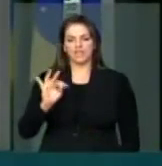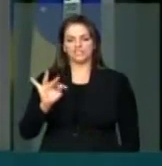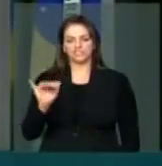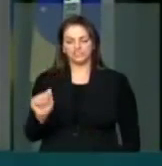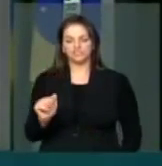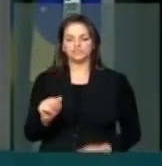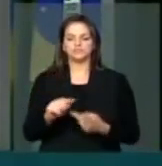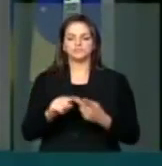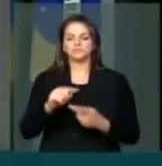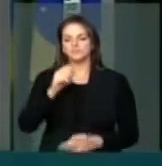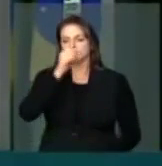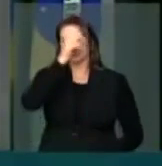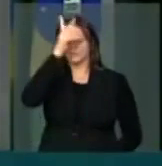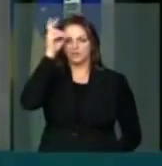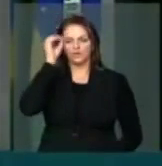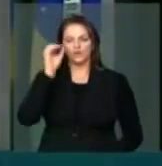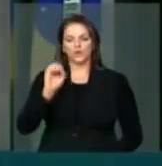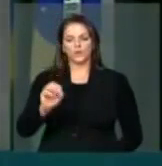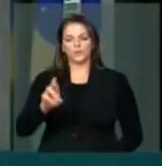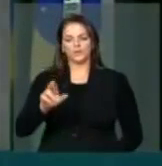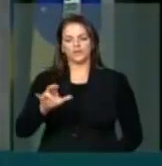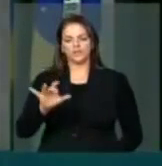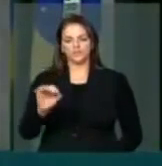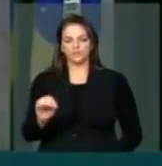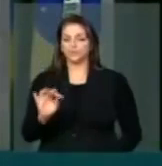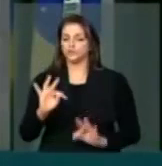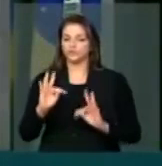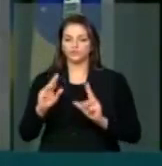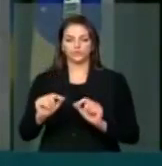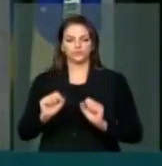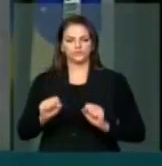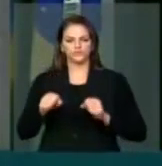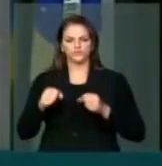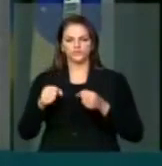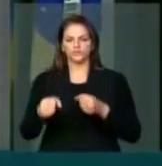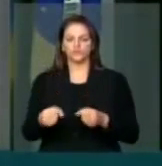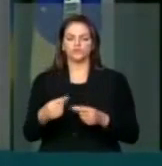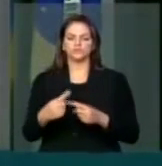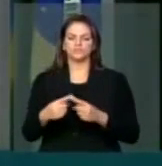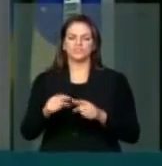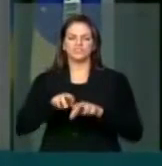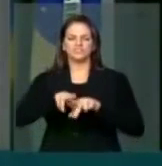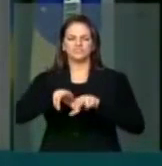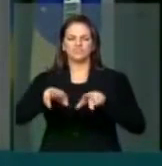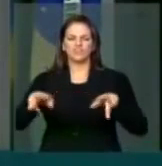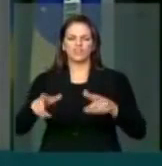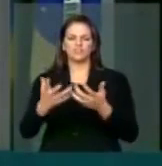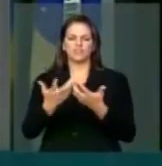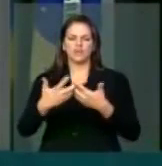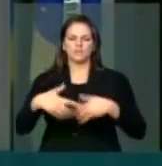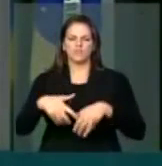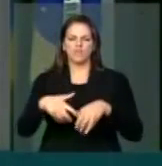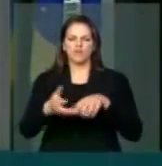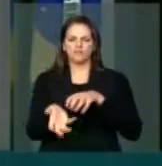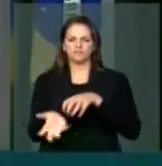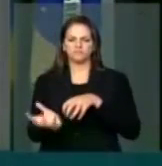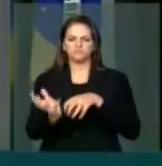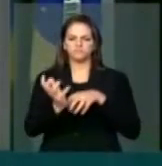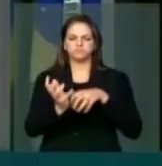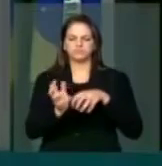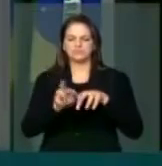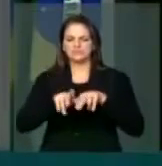prefeito Horácio Brasil, lá de São Francisco, colocando caminhões, retroescavadeira e draga para que possa fazer uma cruzada de 12